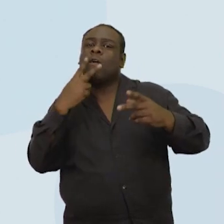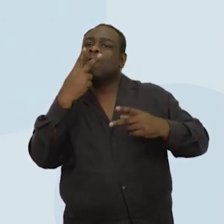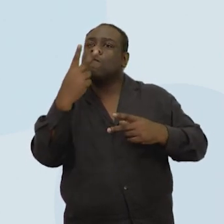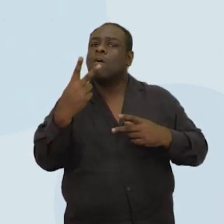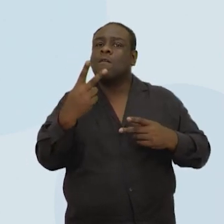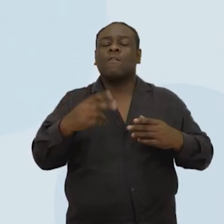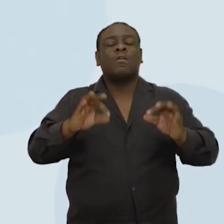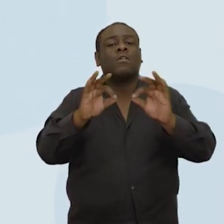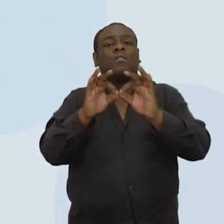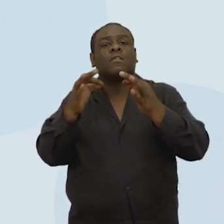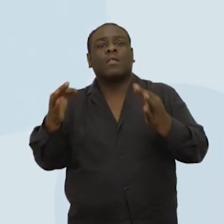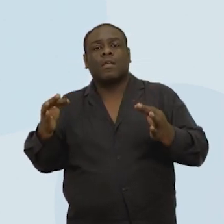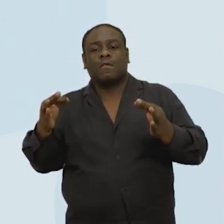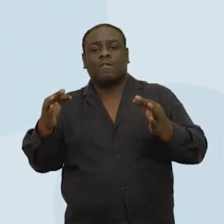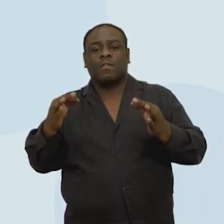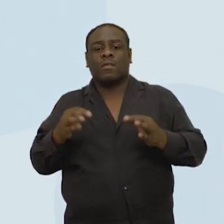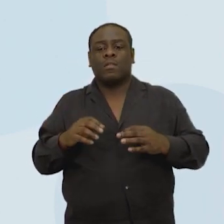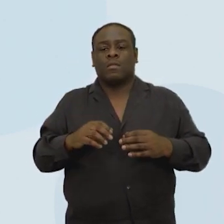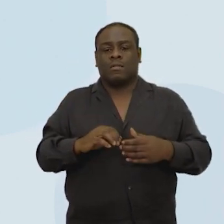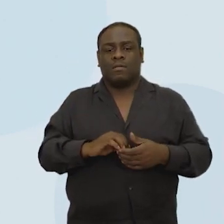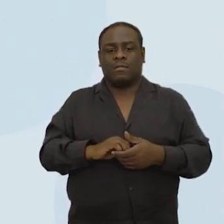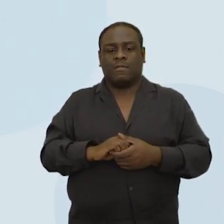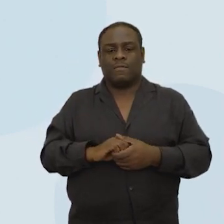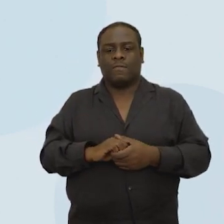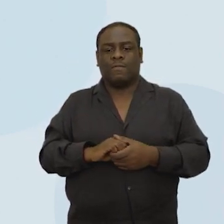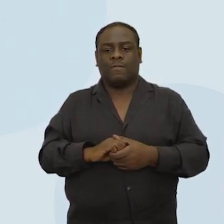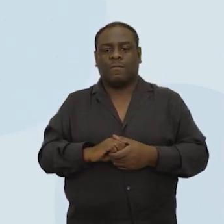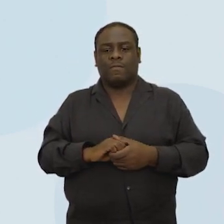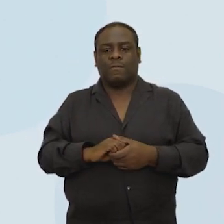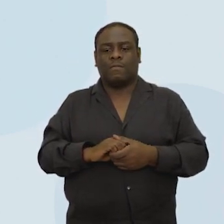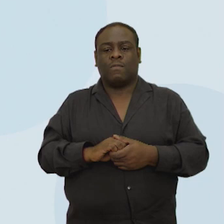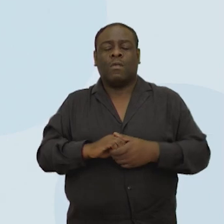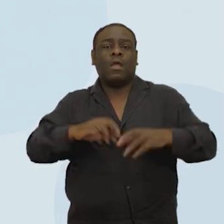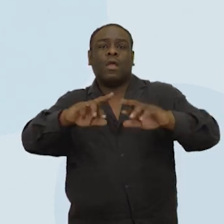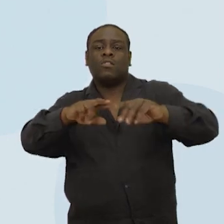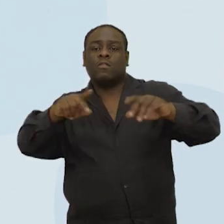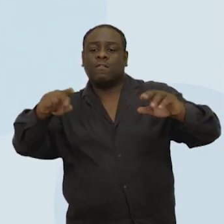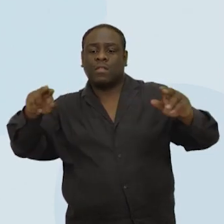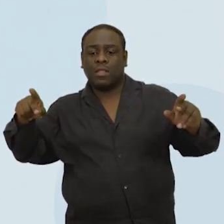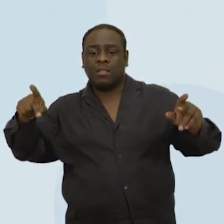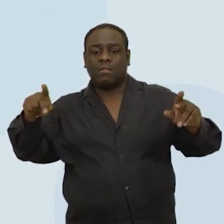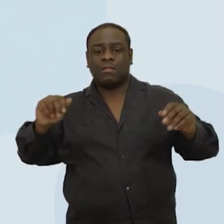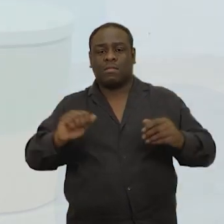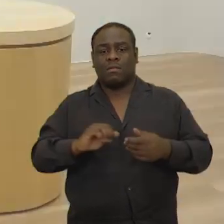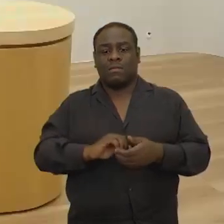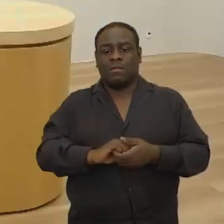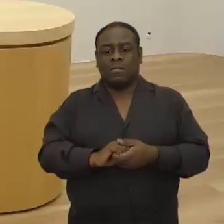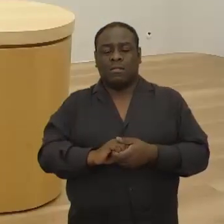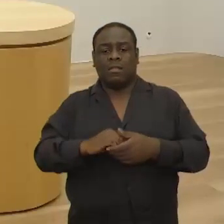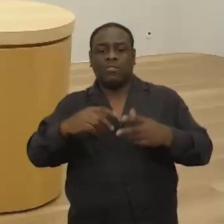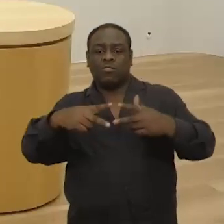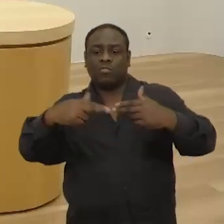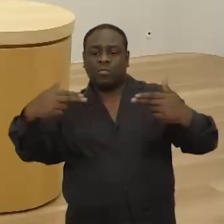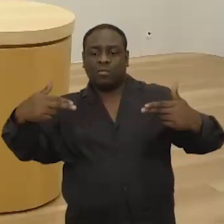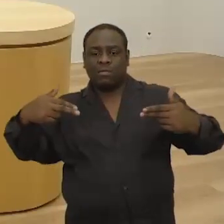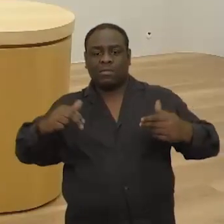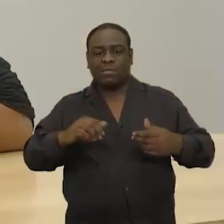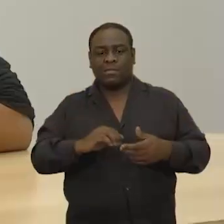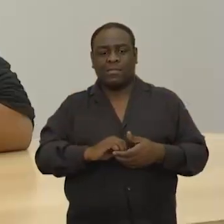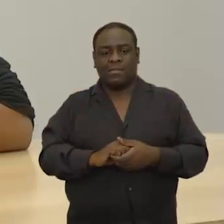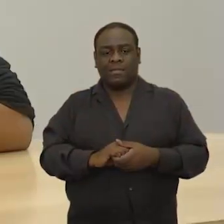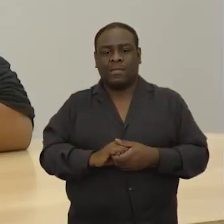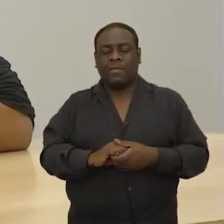uma voz leve, né? Uma voz tranquila de se ouvir. Percebeu a diferença entre uma coisa e outra?